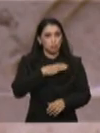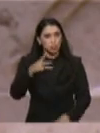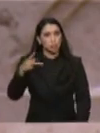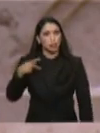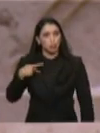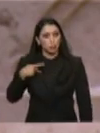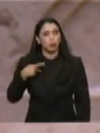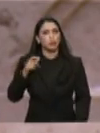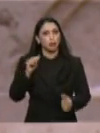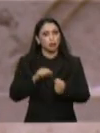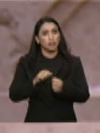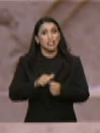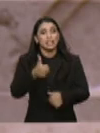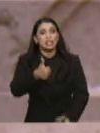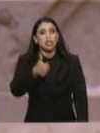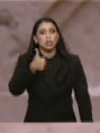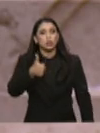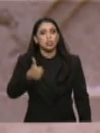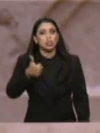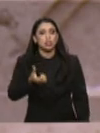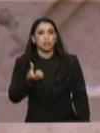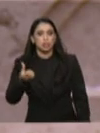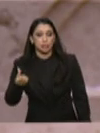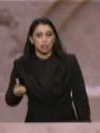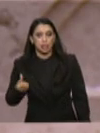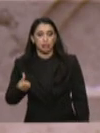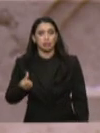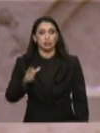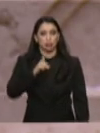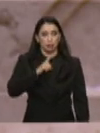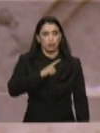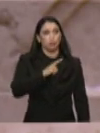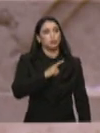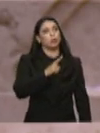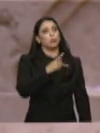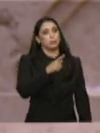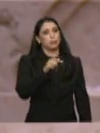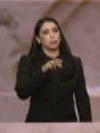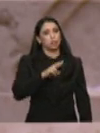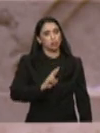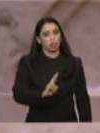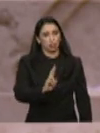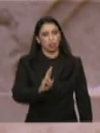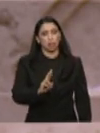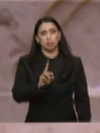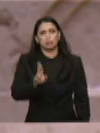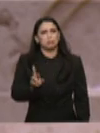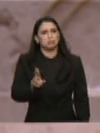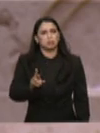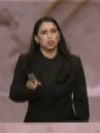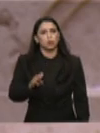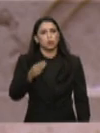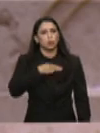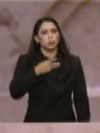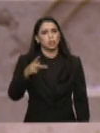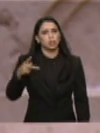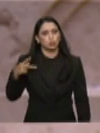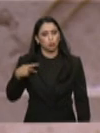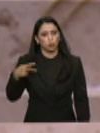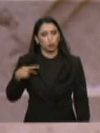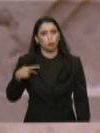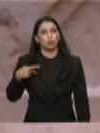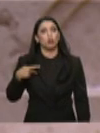ao todo 116 designados pelo Procurador-Geral, não só do Ministério Público Federal, mas do Ministério